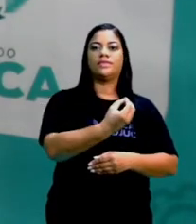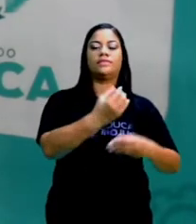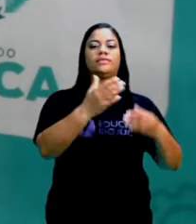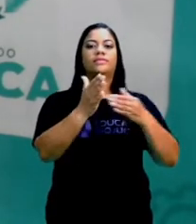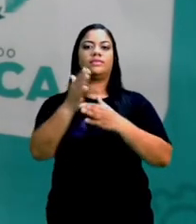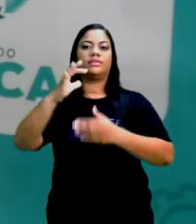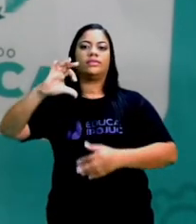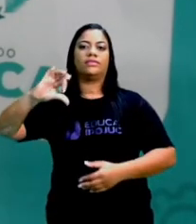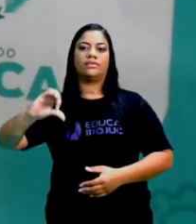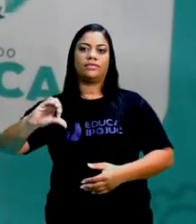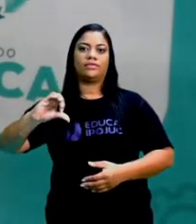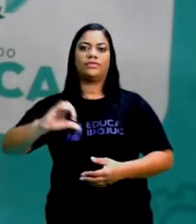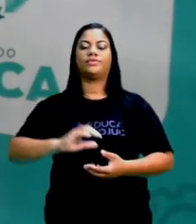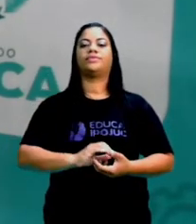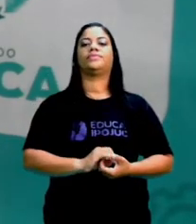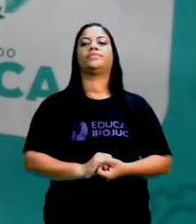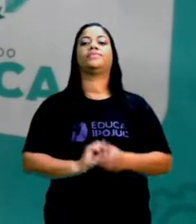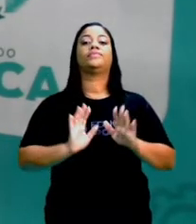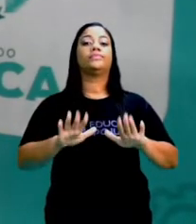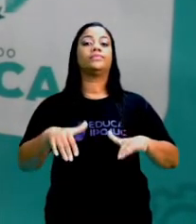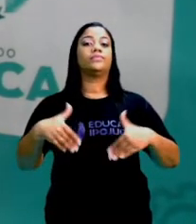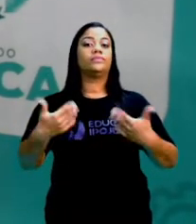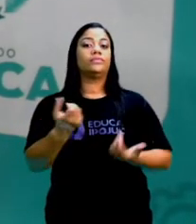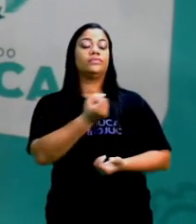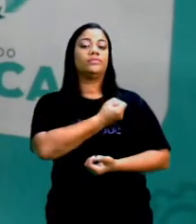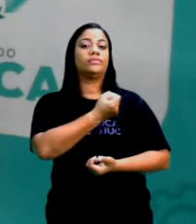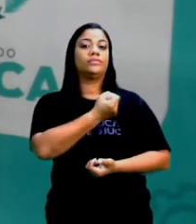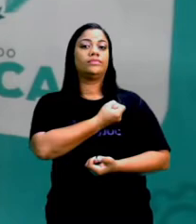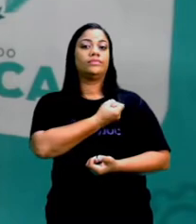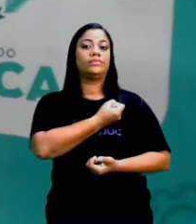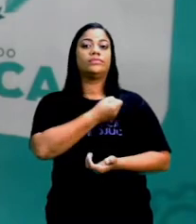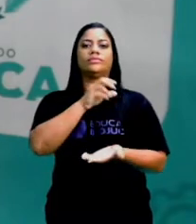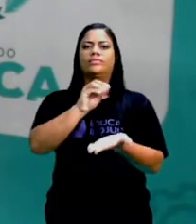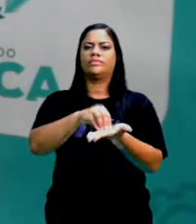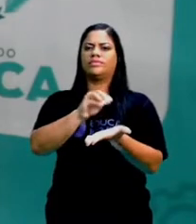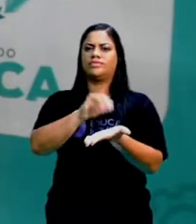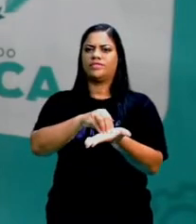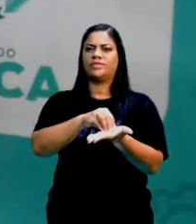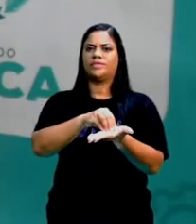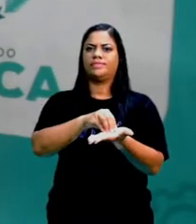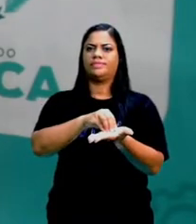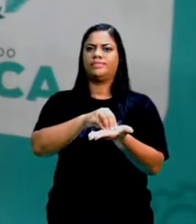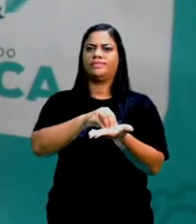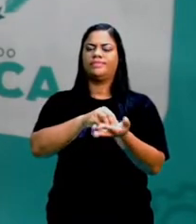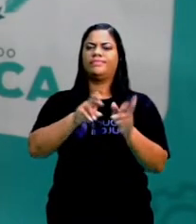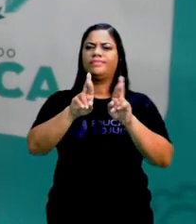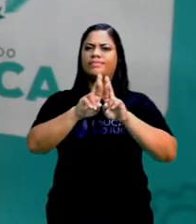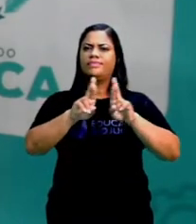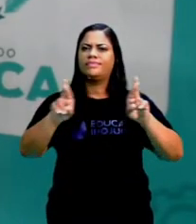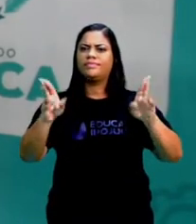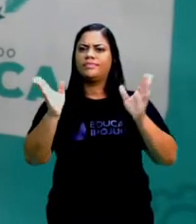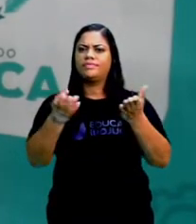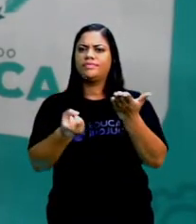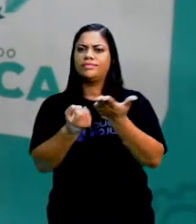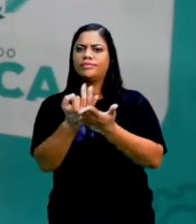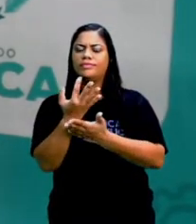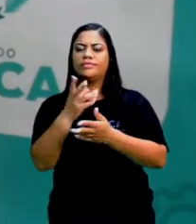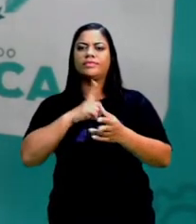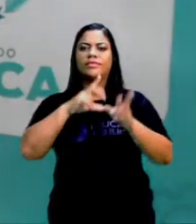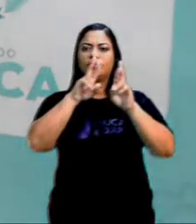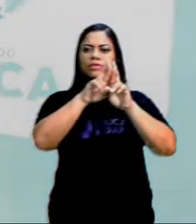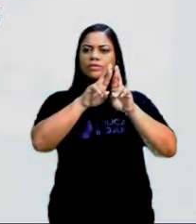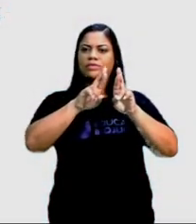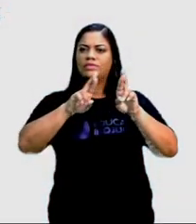Vamos para a próxima. Quais os números que faltam na reta? Olha aí, agora nós vamos descobrir. Nós temos uma